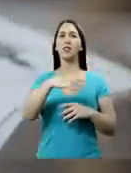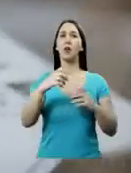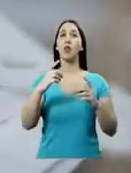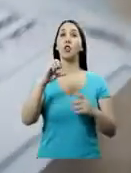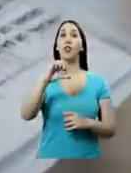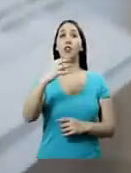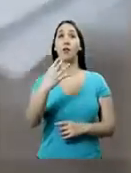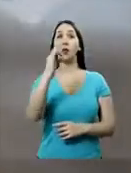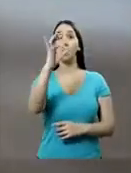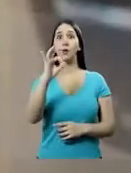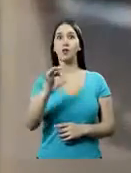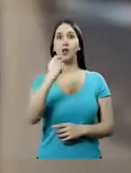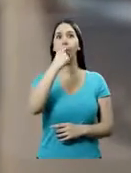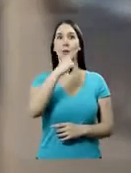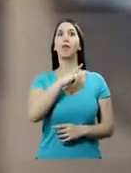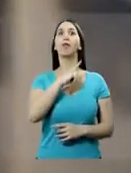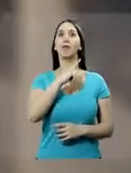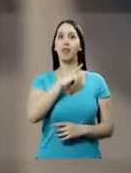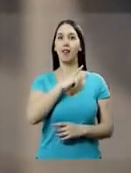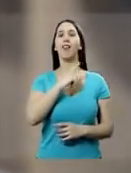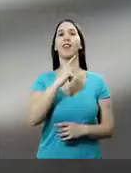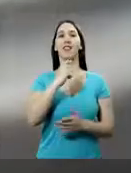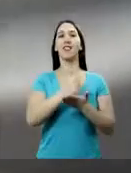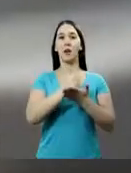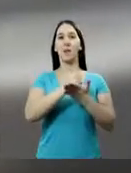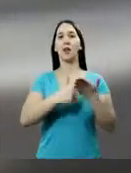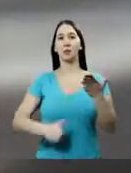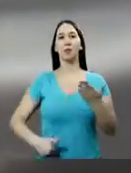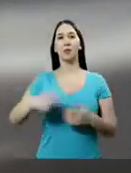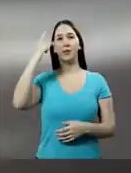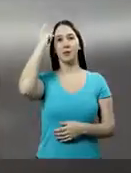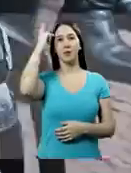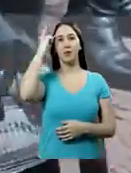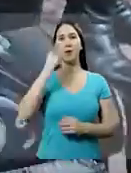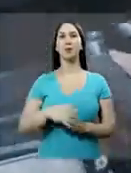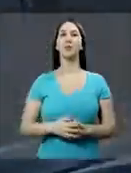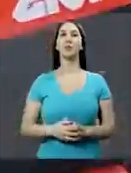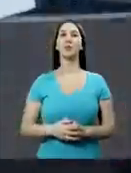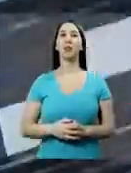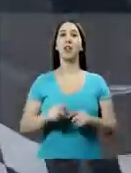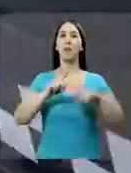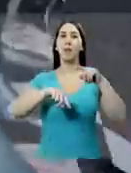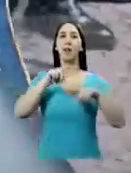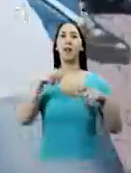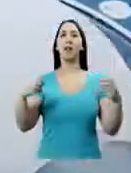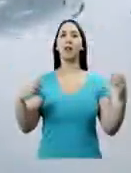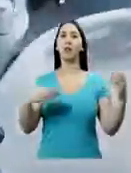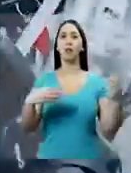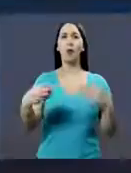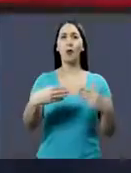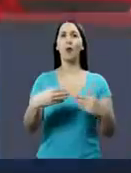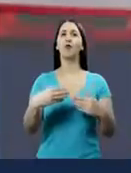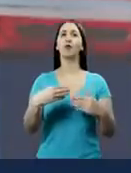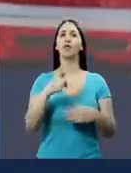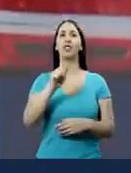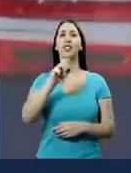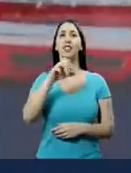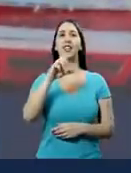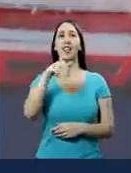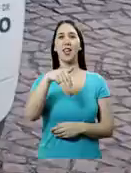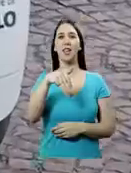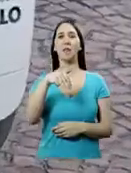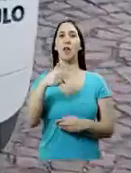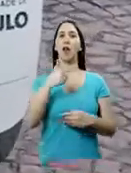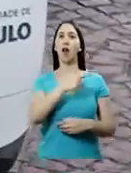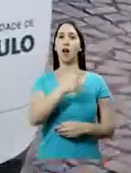de 94% dos remédios nas farmácias públicas da cidade de São Paulo. Equipamos a Guarda Civil Metropolitana, a GCM, com